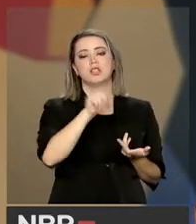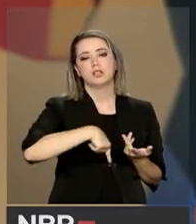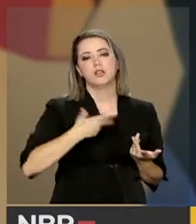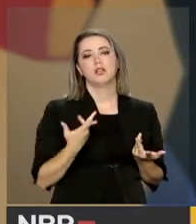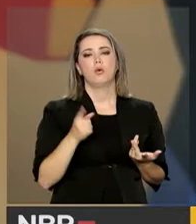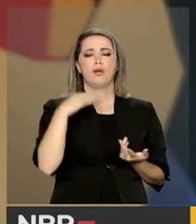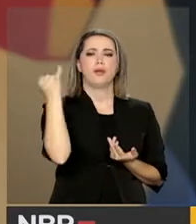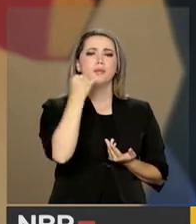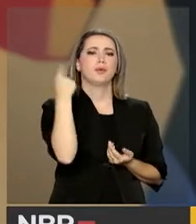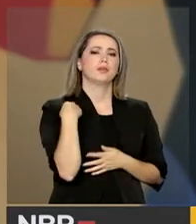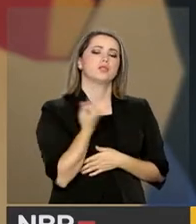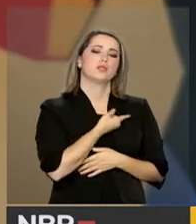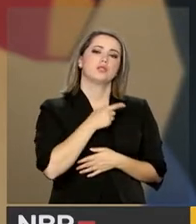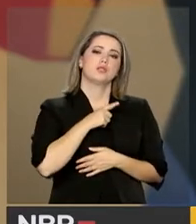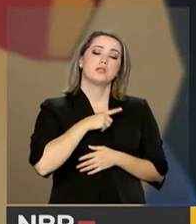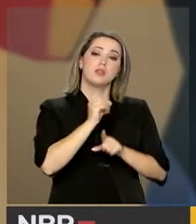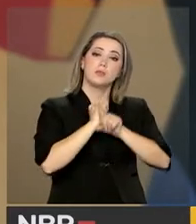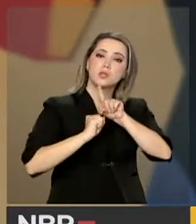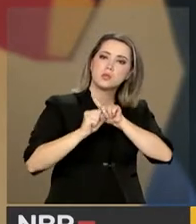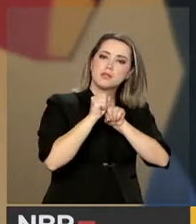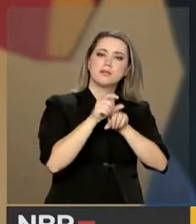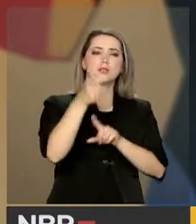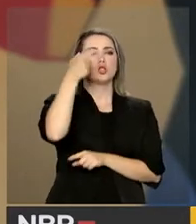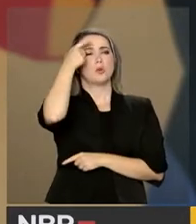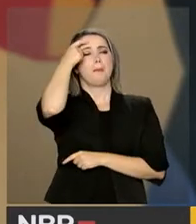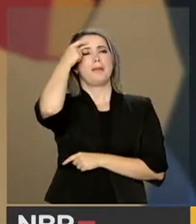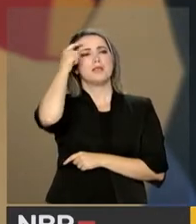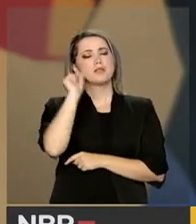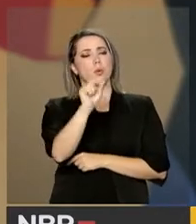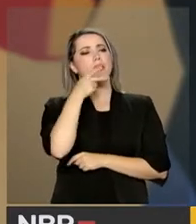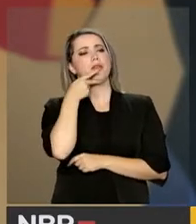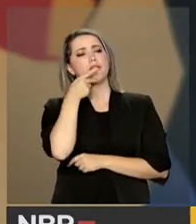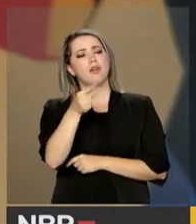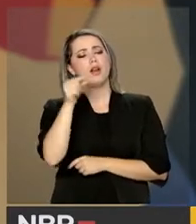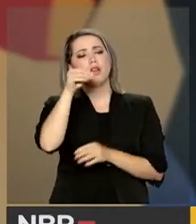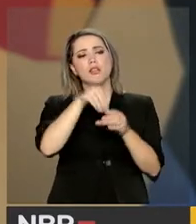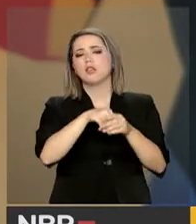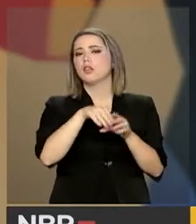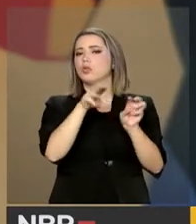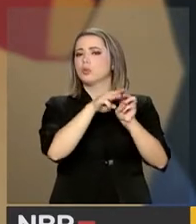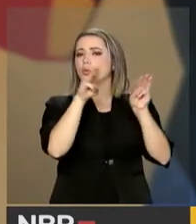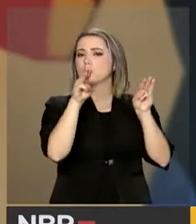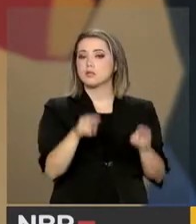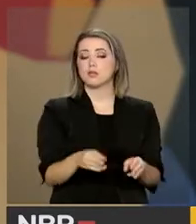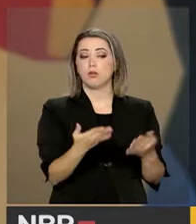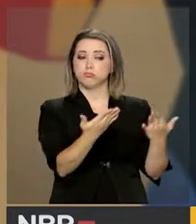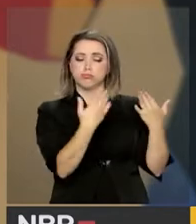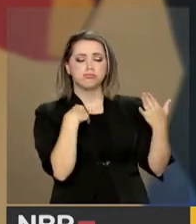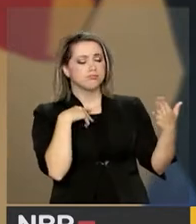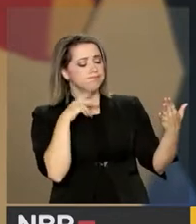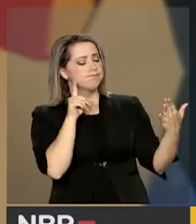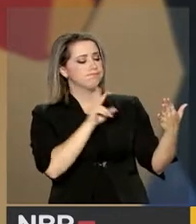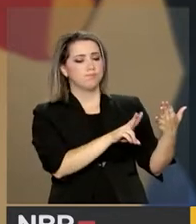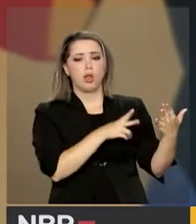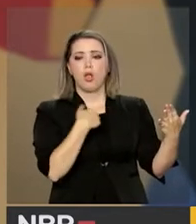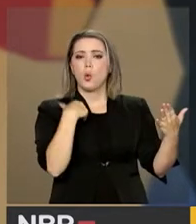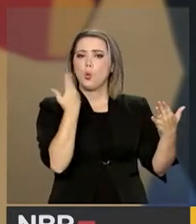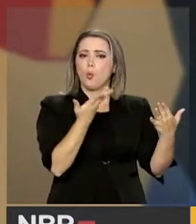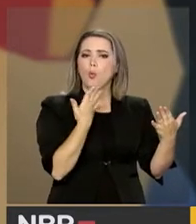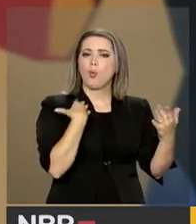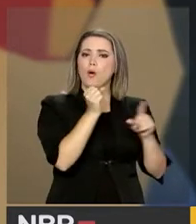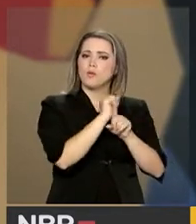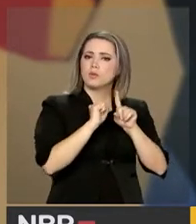é importante que a gente, que a sociedade reflita sobre o que está sendo dito, qual é a narrativa que o museu traz e qual é a narrativa